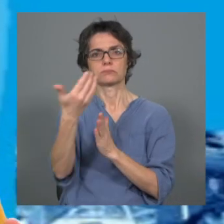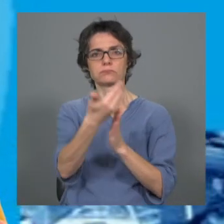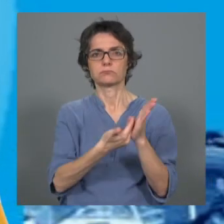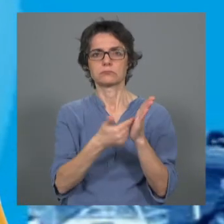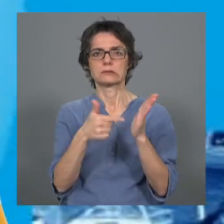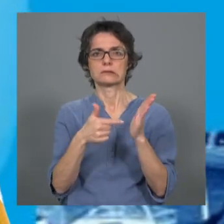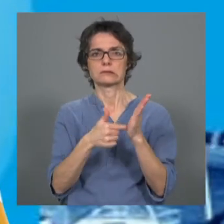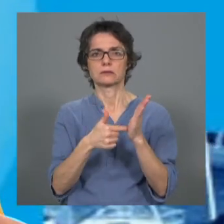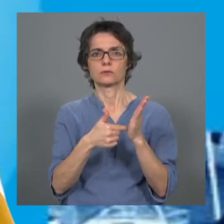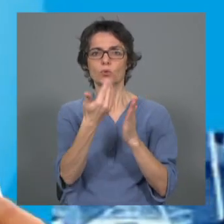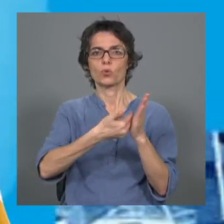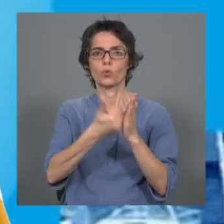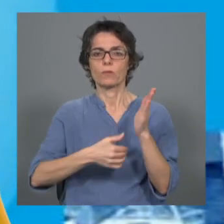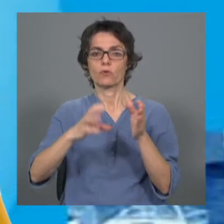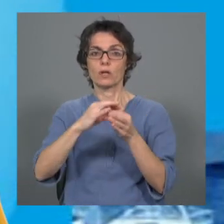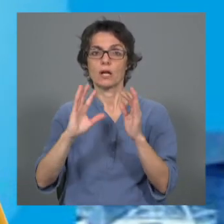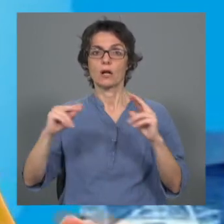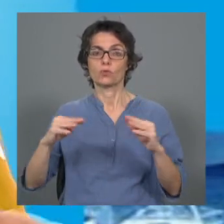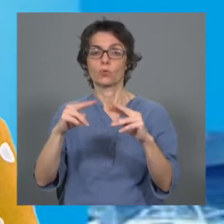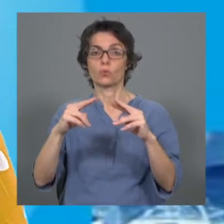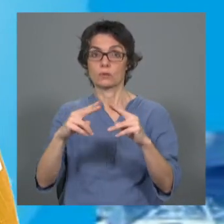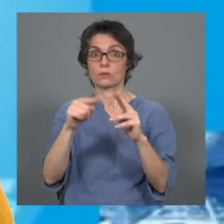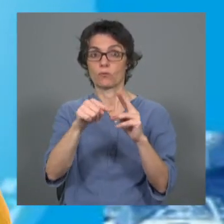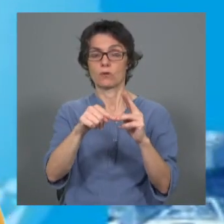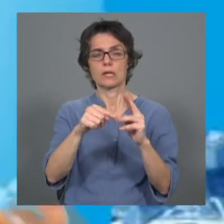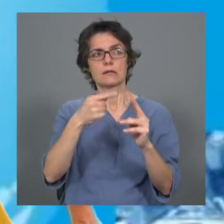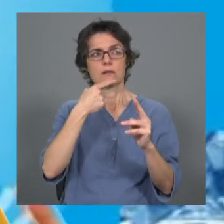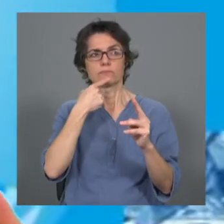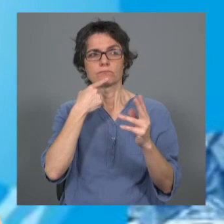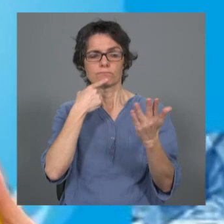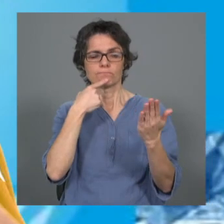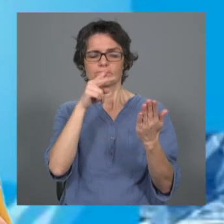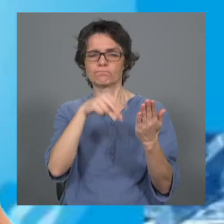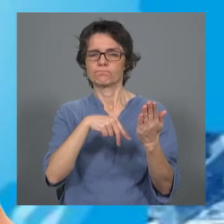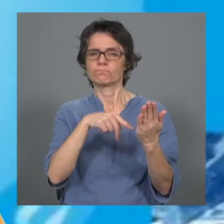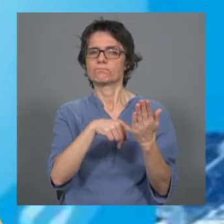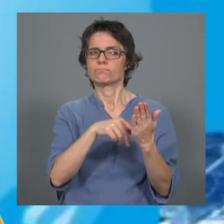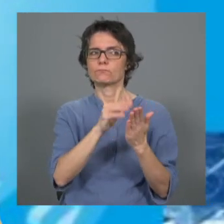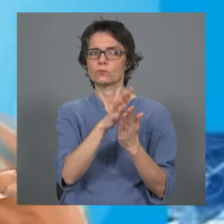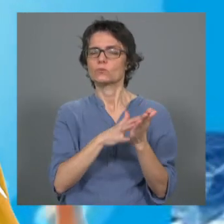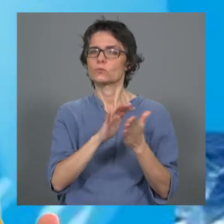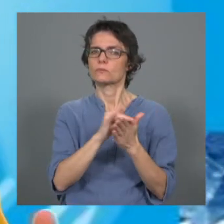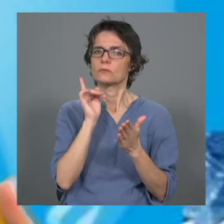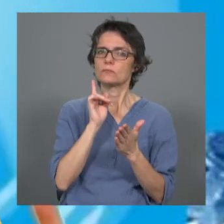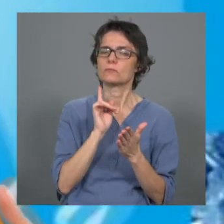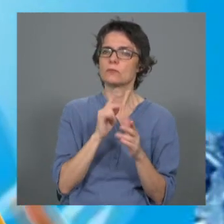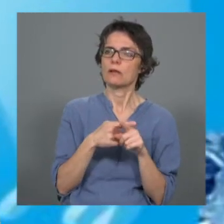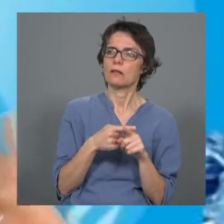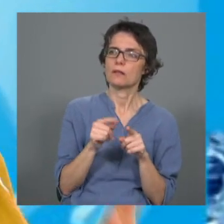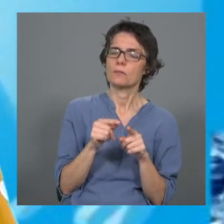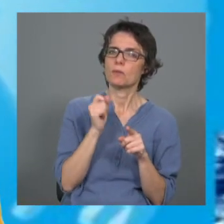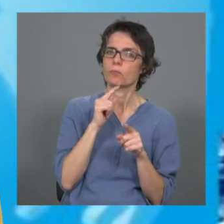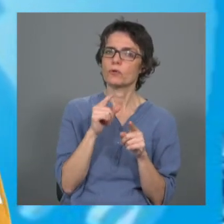tentaram fazer assim uma espécie de check-up de em que pontos é que seria interessante pegarem e refletir sobre